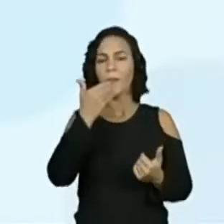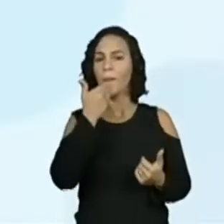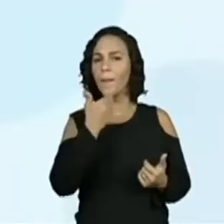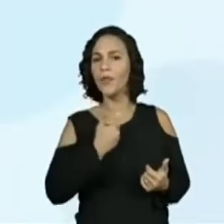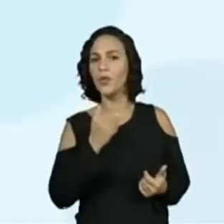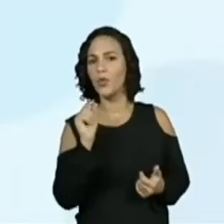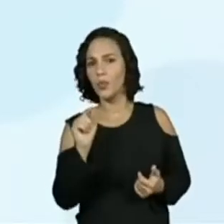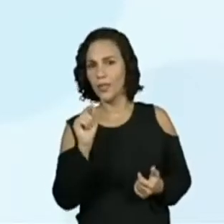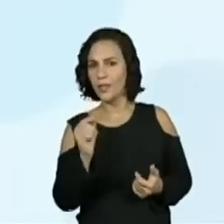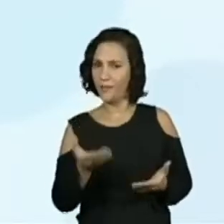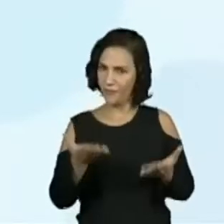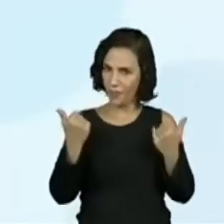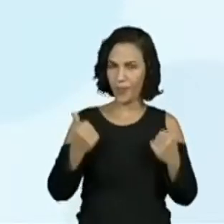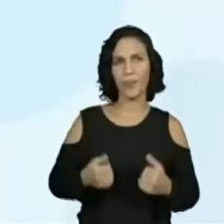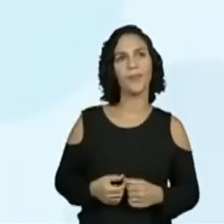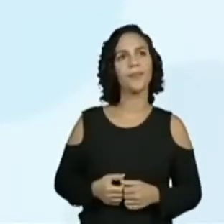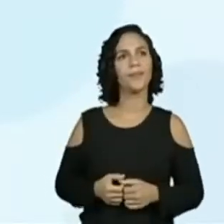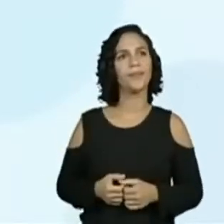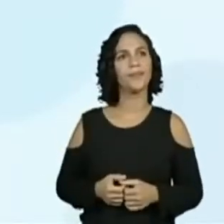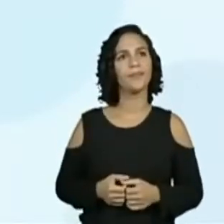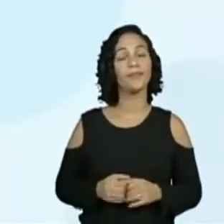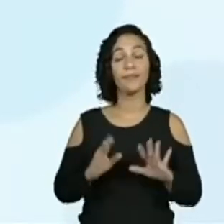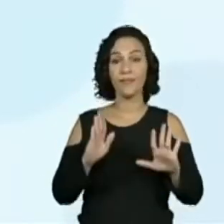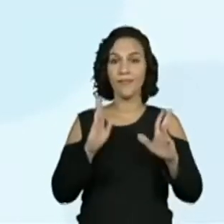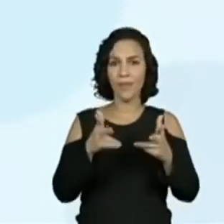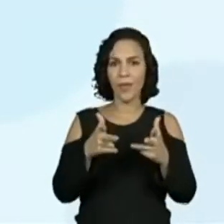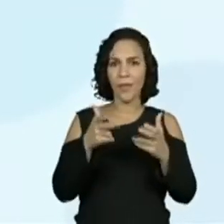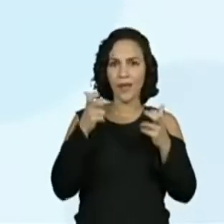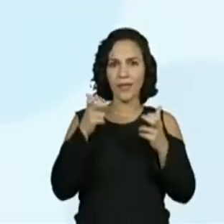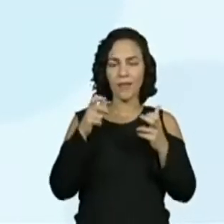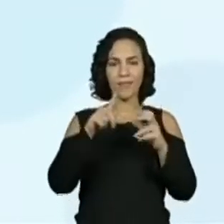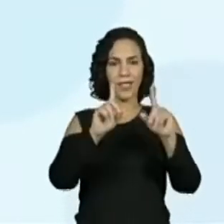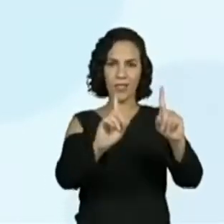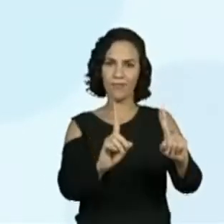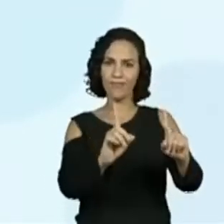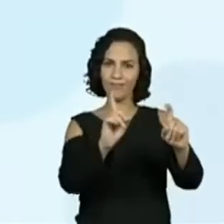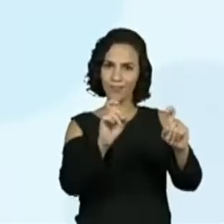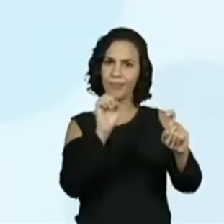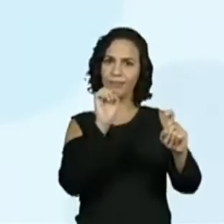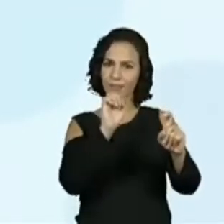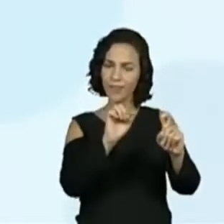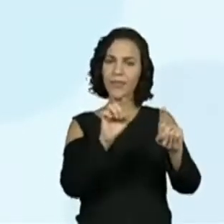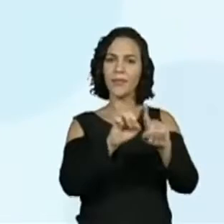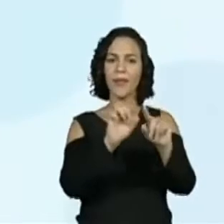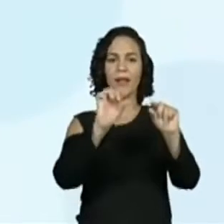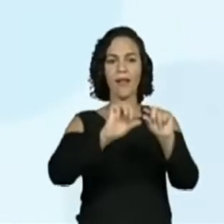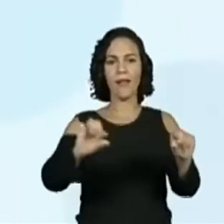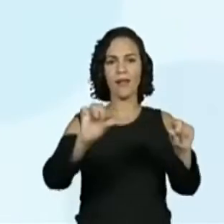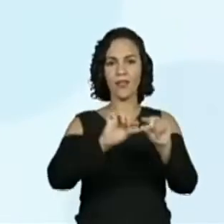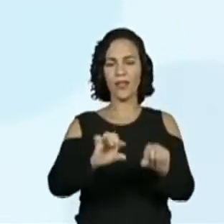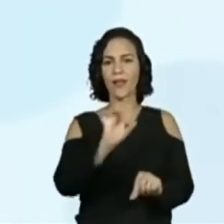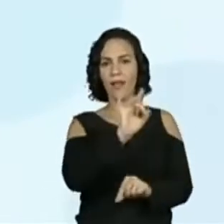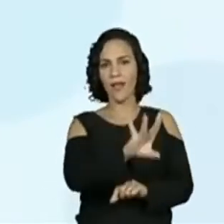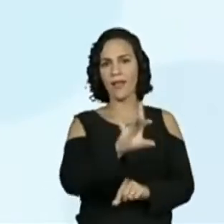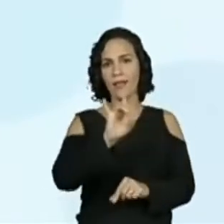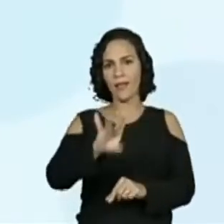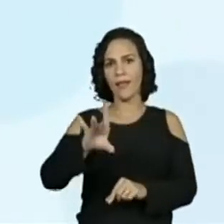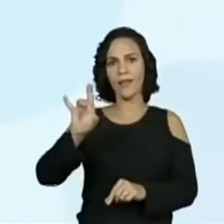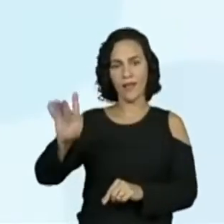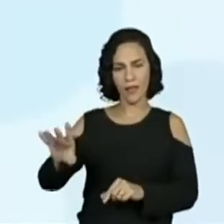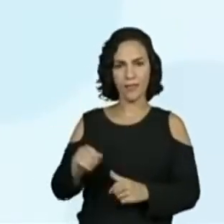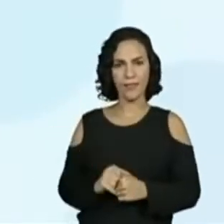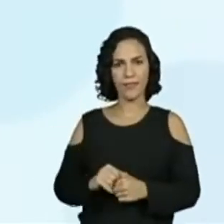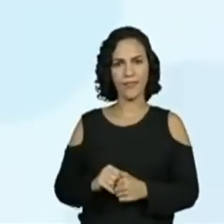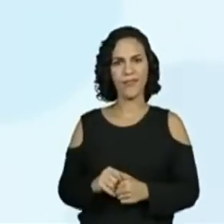pedindo, né? Vamos lá? Observe as imagens e a legenda. O que acha